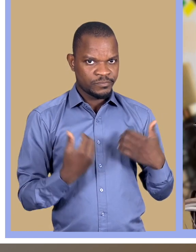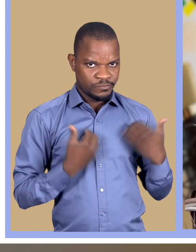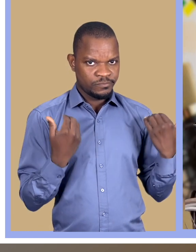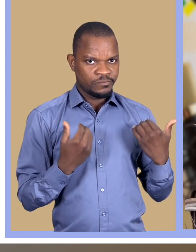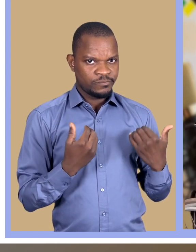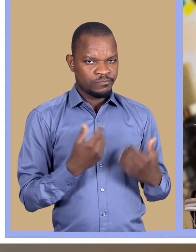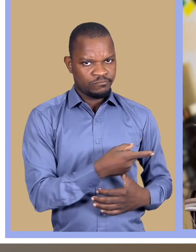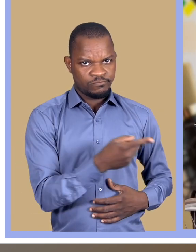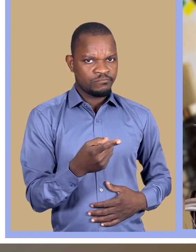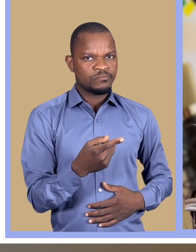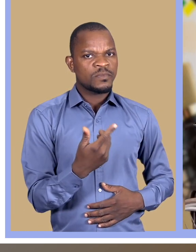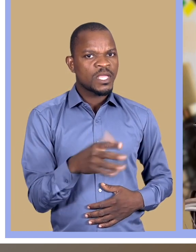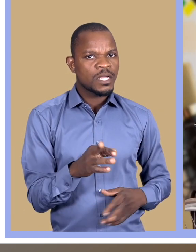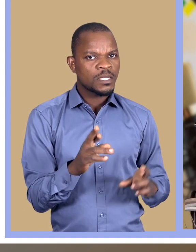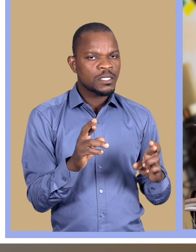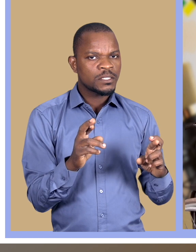nós temos a sorte de ter